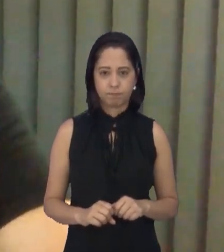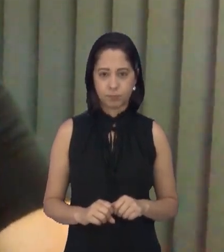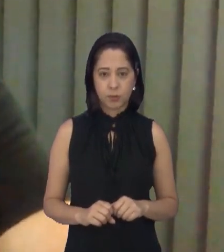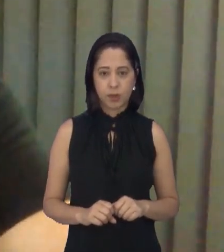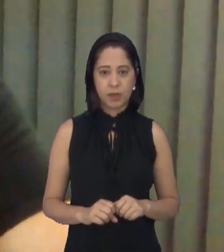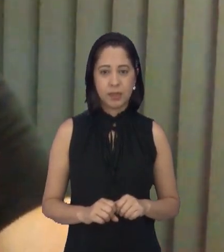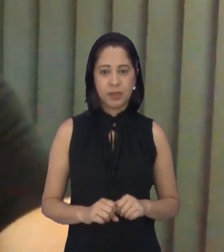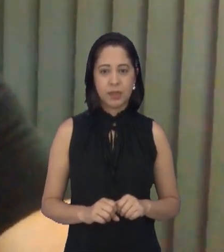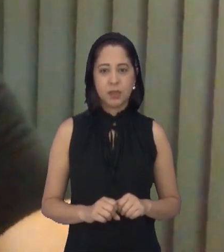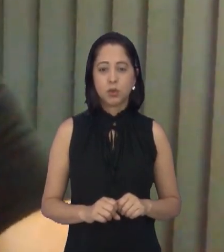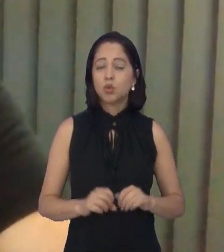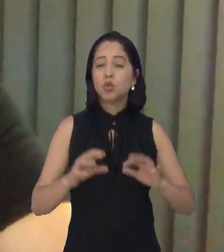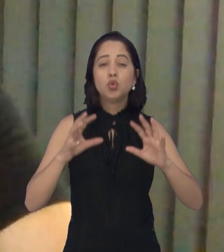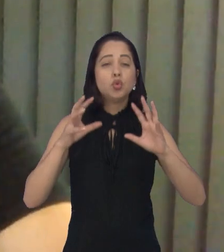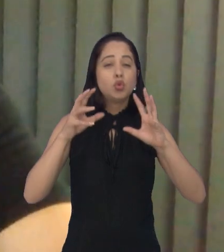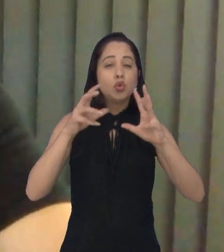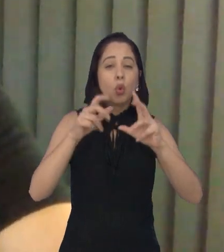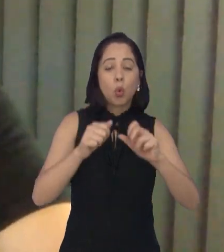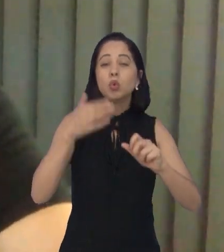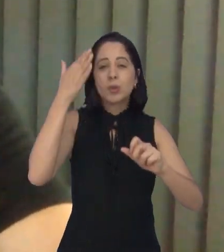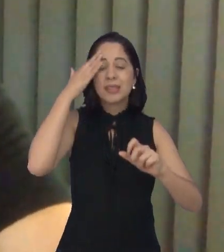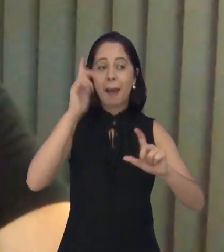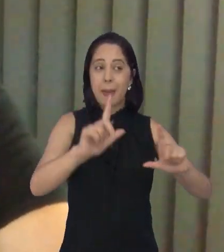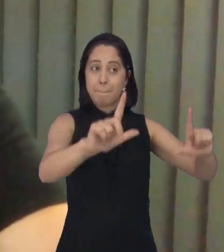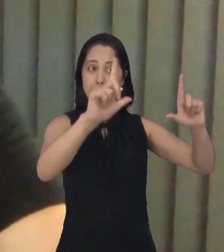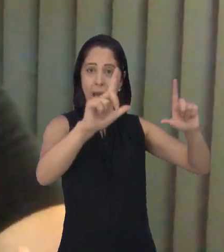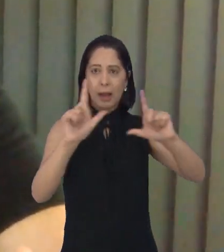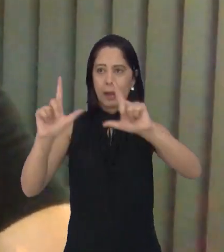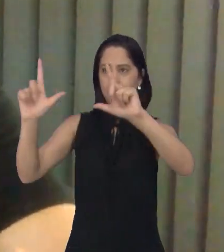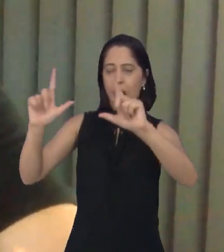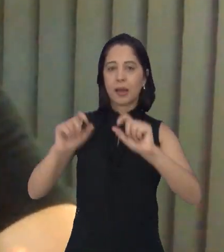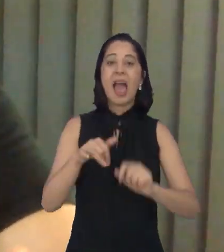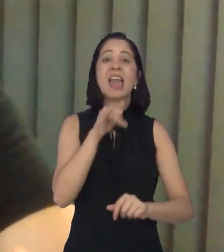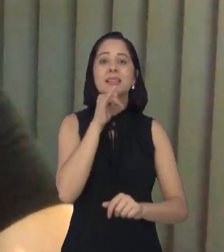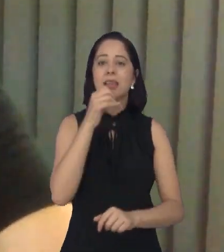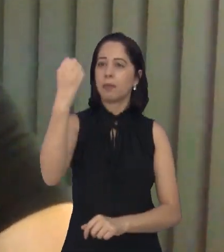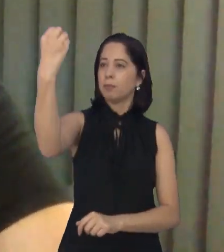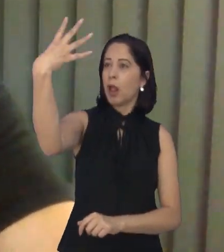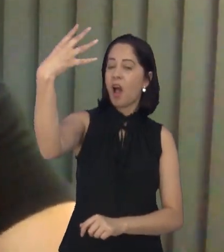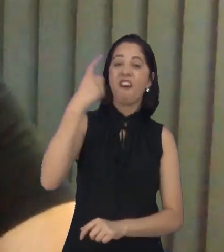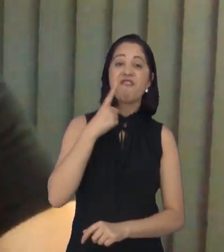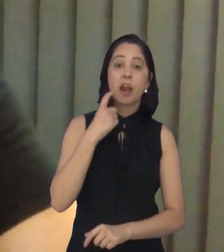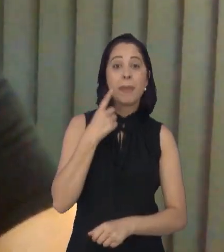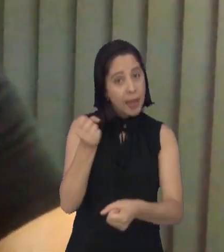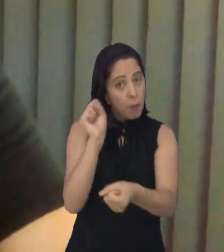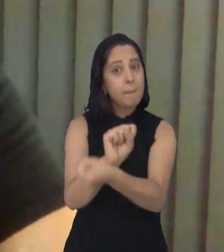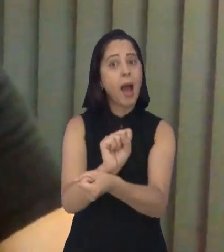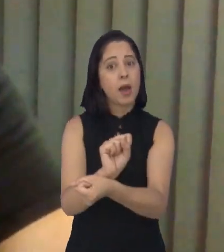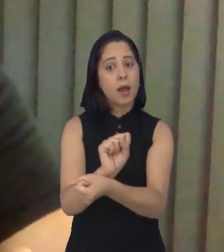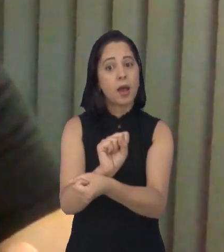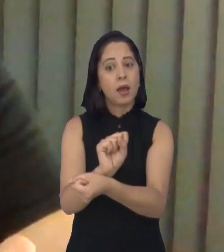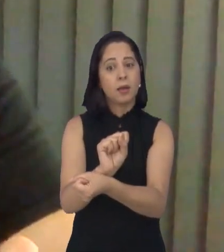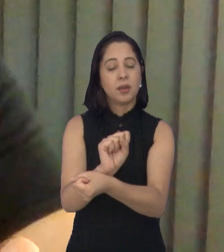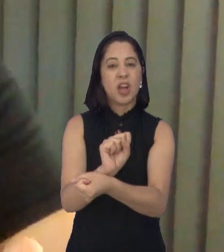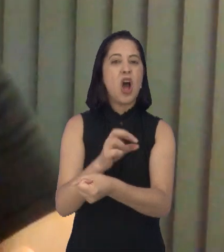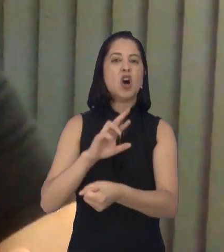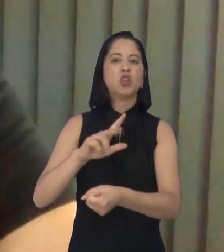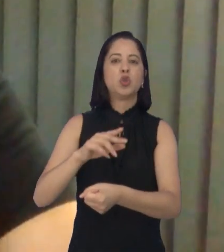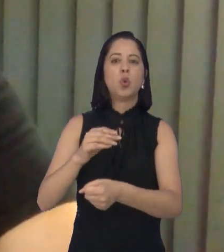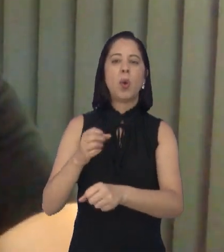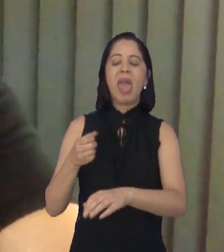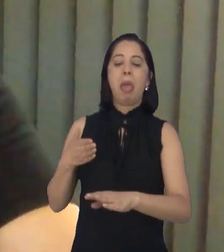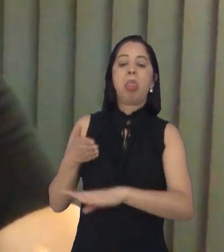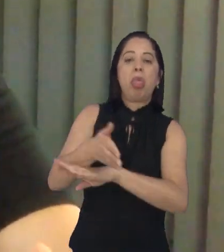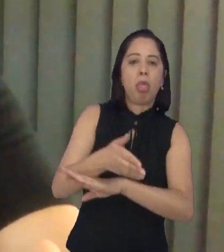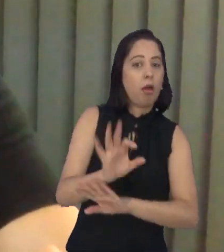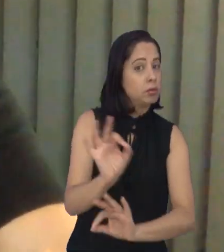Seguir toda a sinalização de trânsito. Então, semáforo vermelho quer dizer pare, né? Não é para você passar no